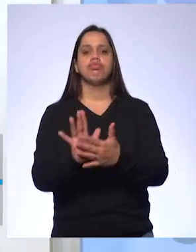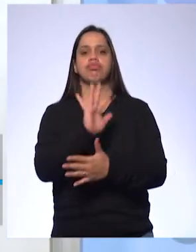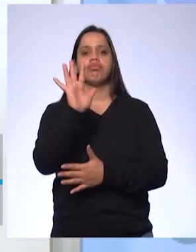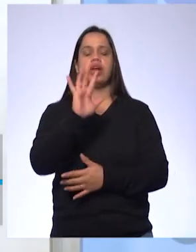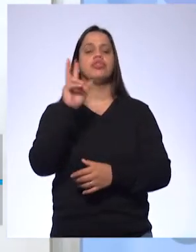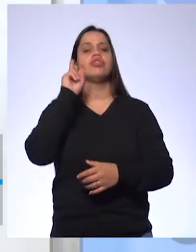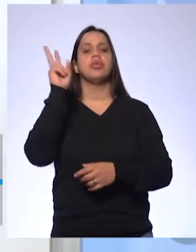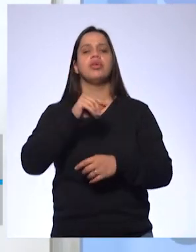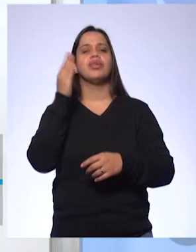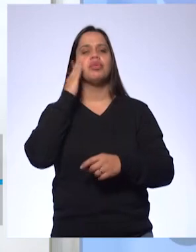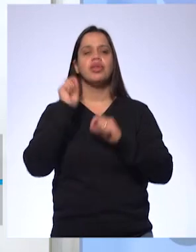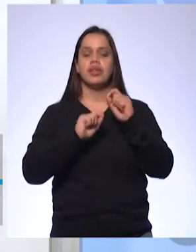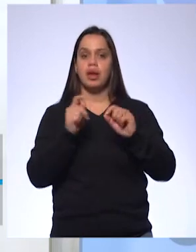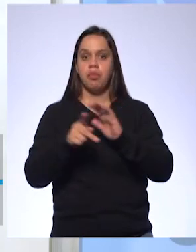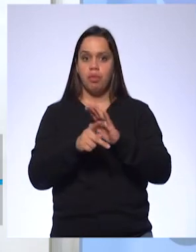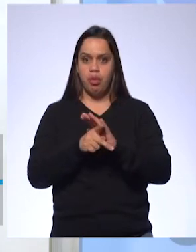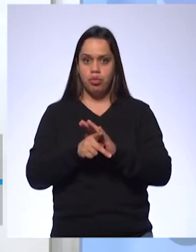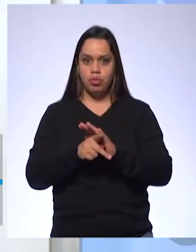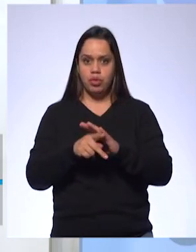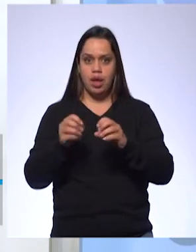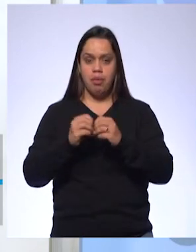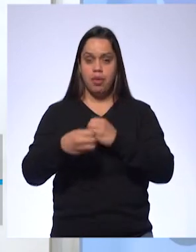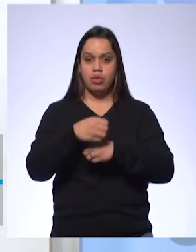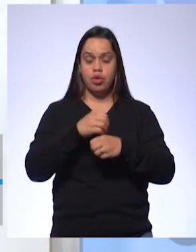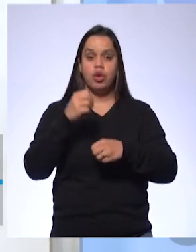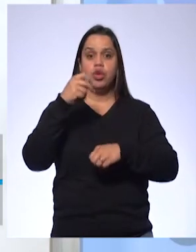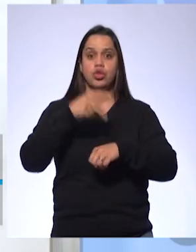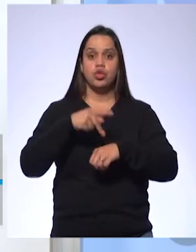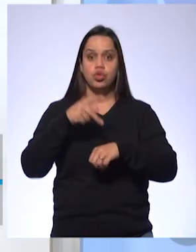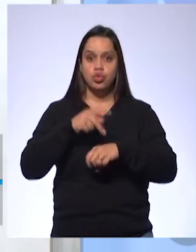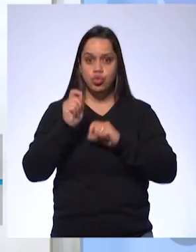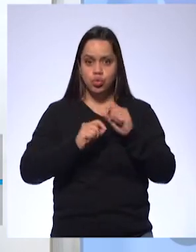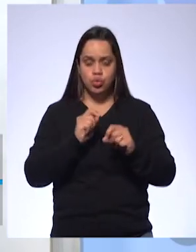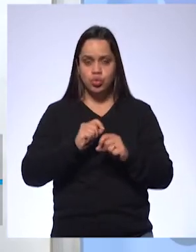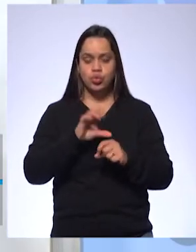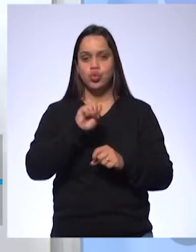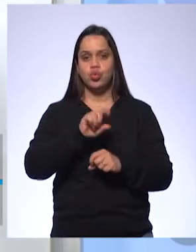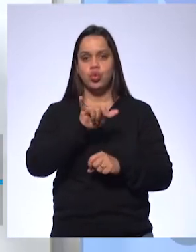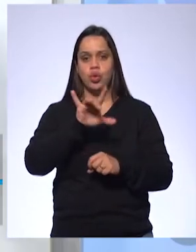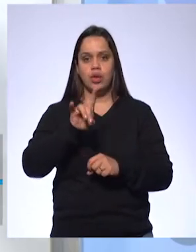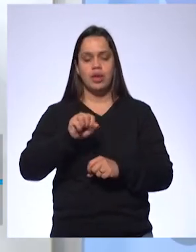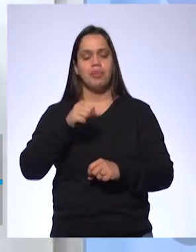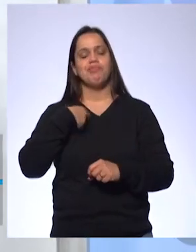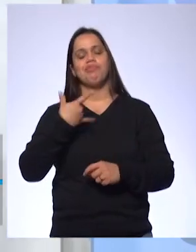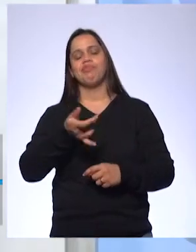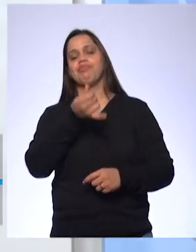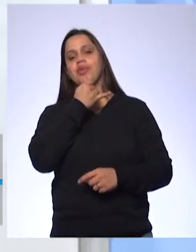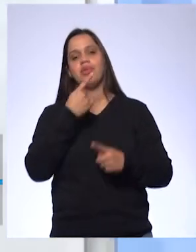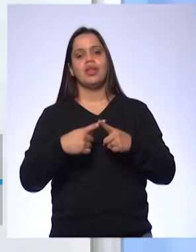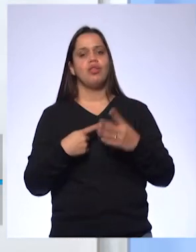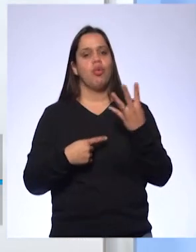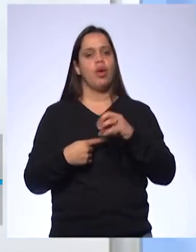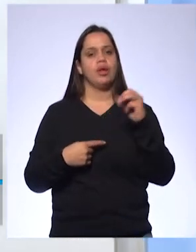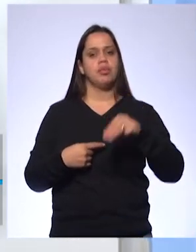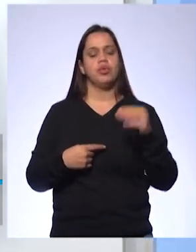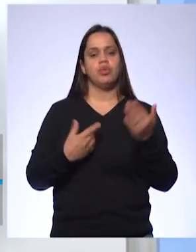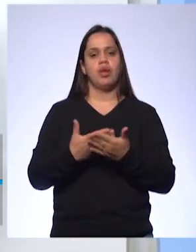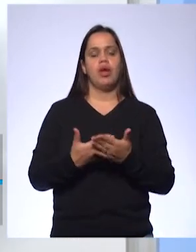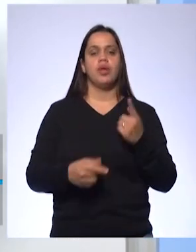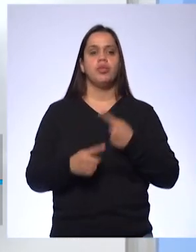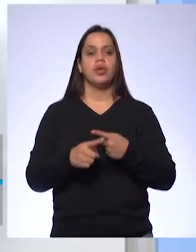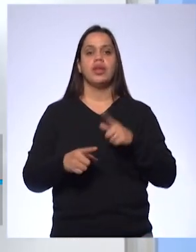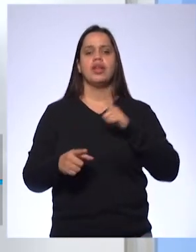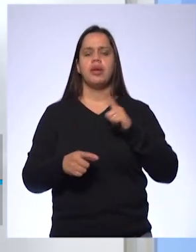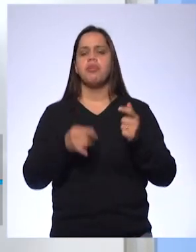sólida. Sabe uma partícula sólida que a gente tem, que pena que a gente tem só 40 minutos de aula, porque eu queria falar um pouquinho mais sobre isso. Quando tem